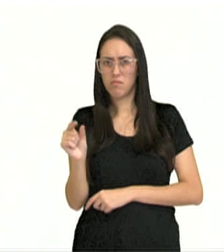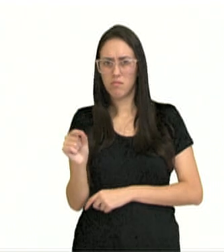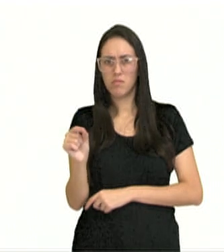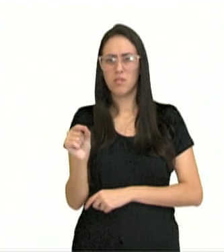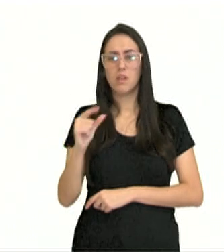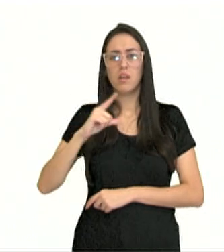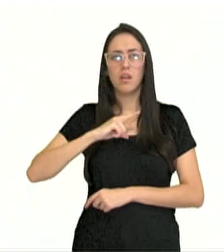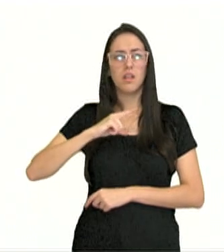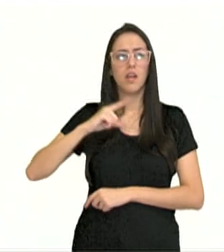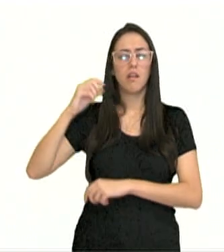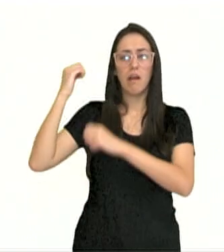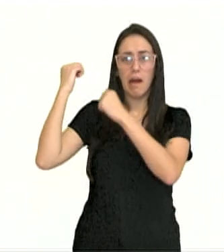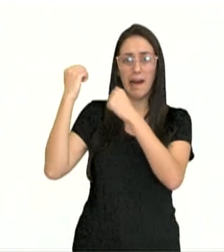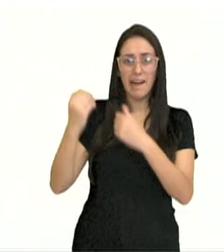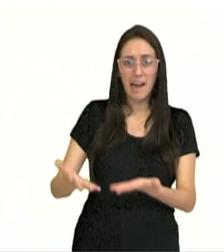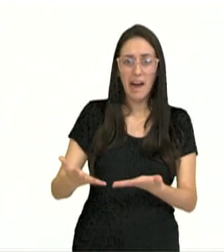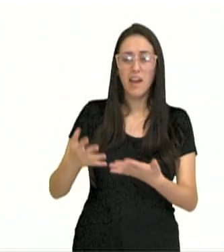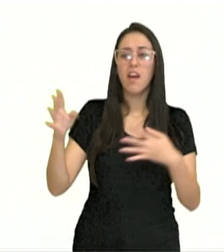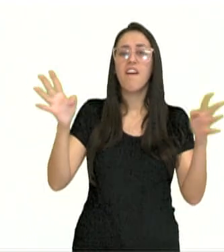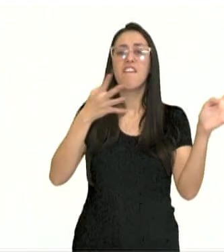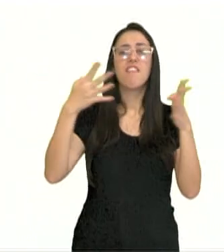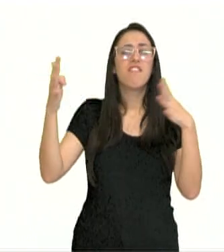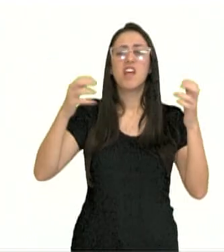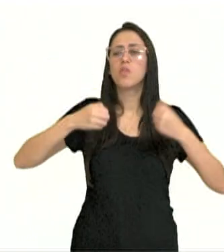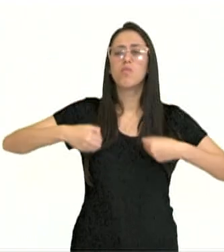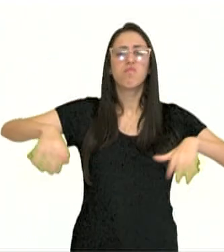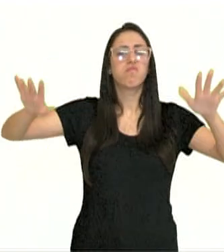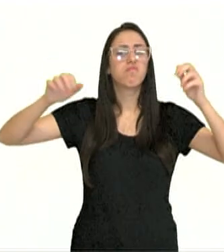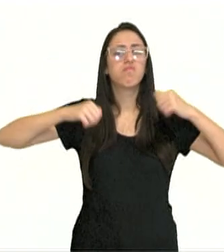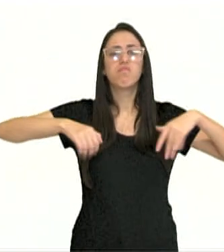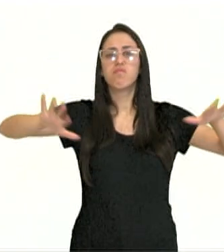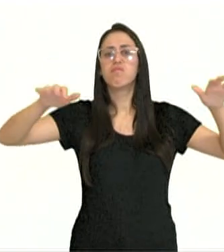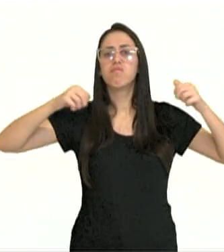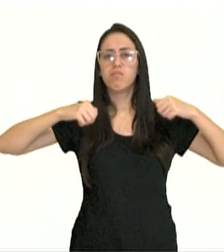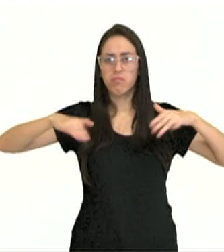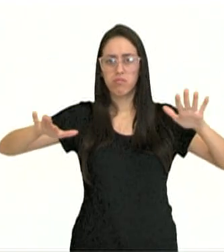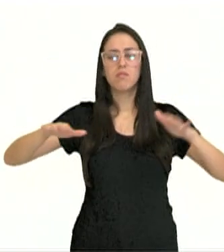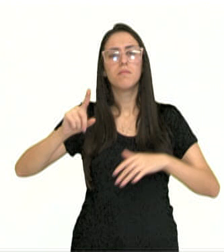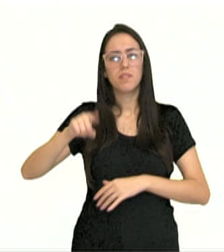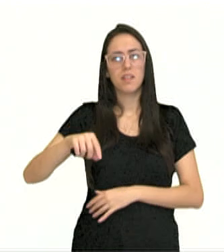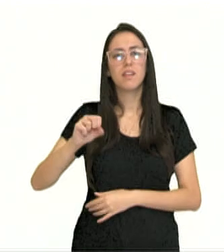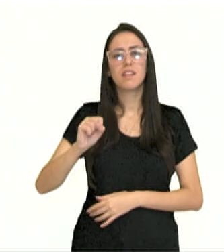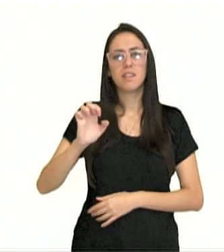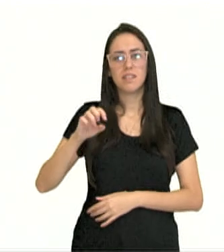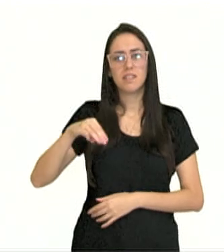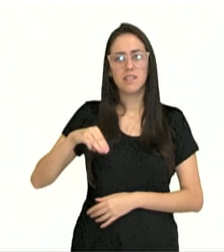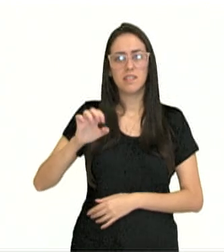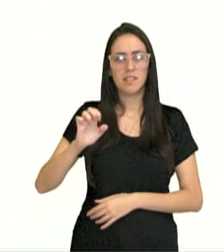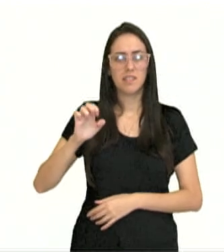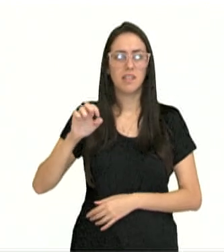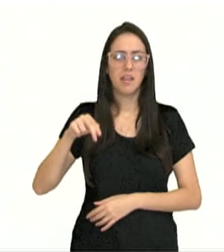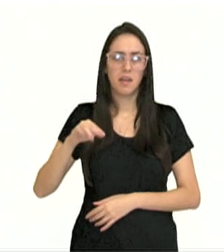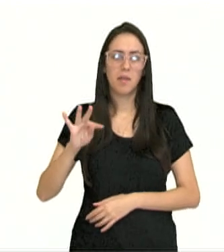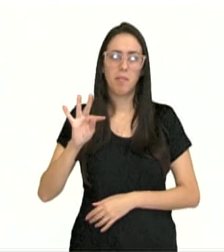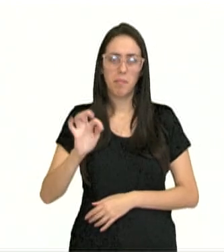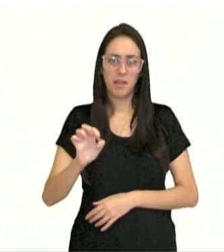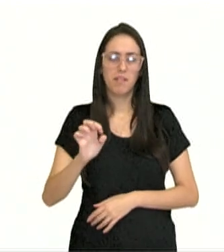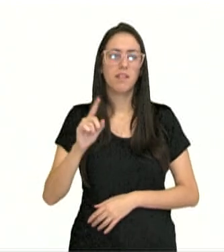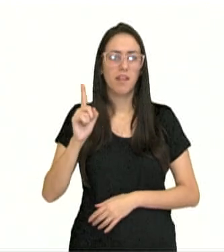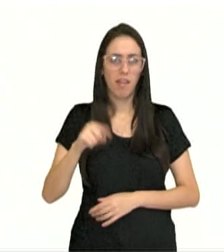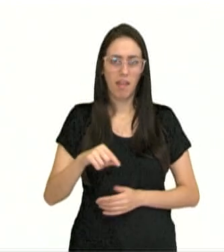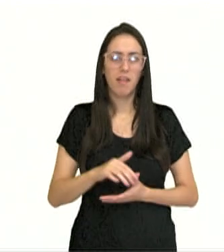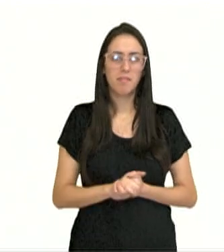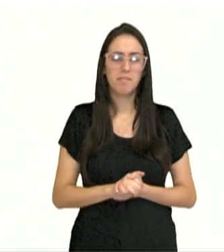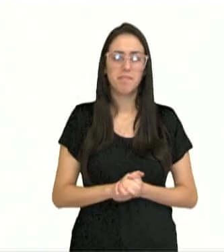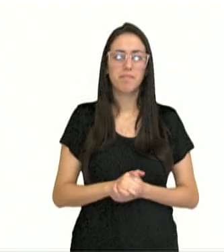e o vento vai levando. Vocês já viram? E essa estrutura é a semente. E eu dei um close, eu aproximei ali